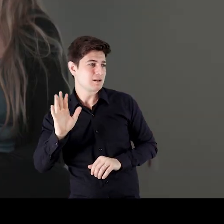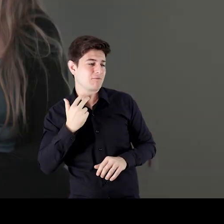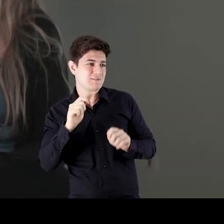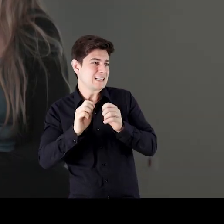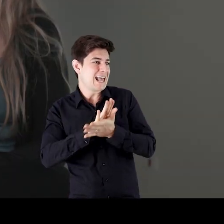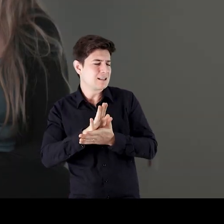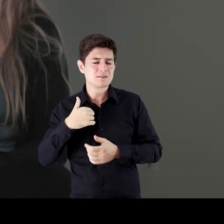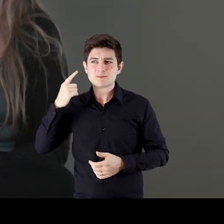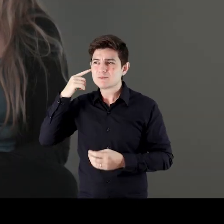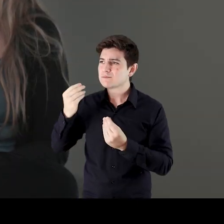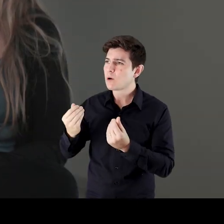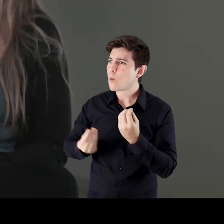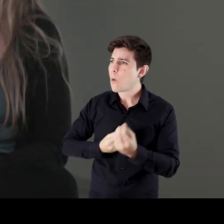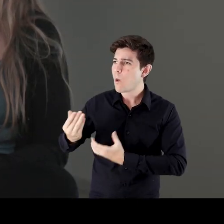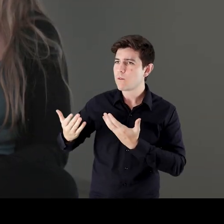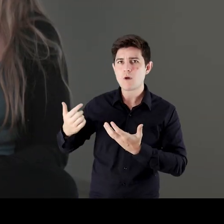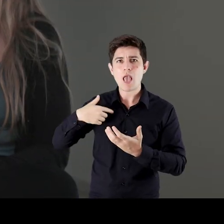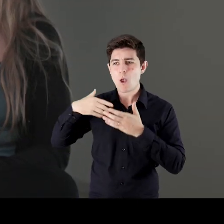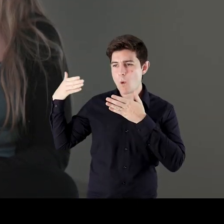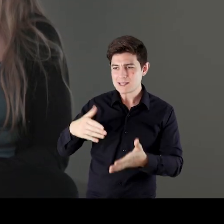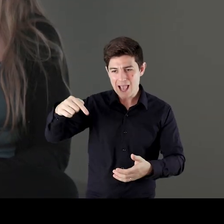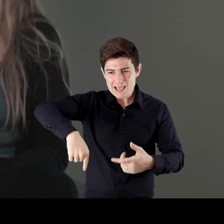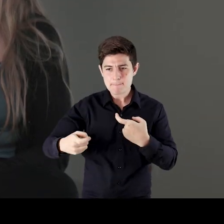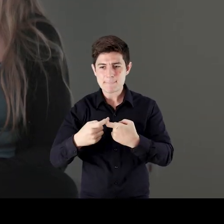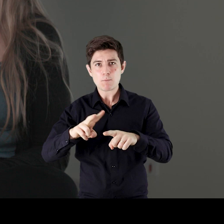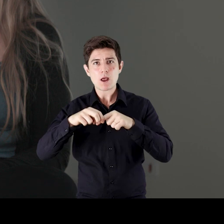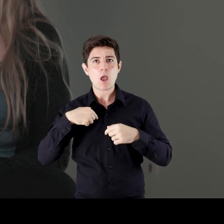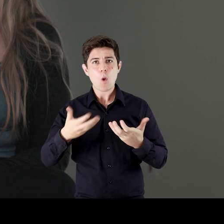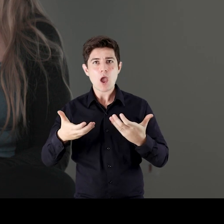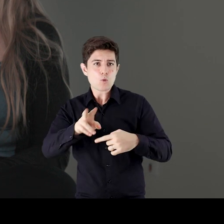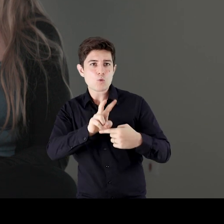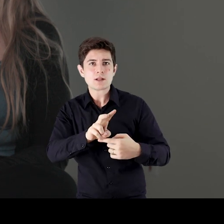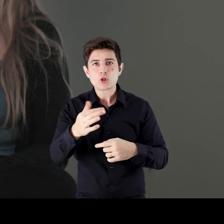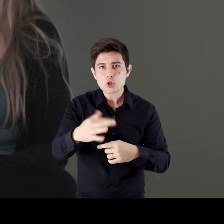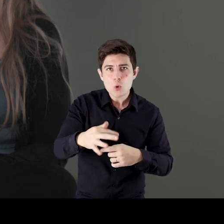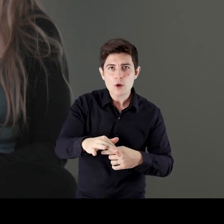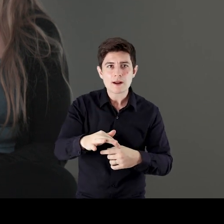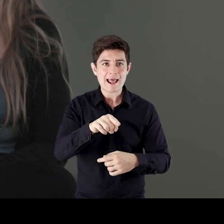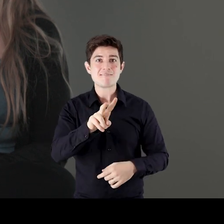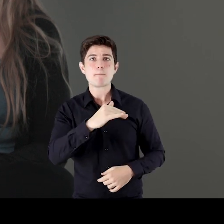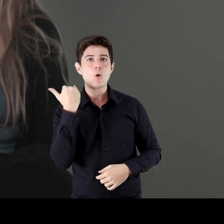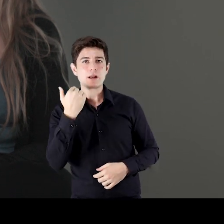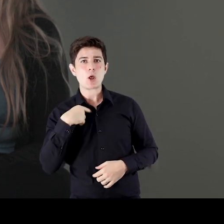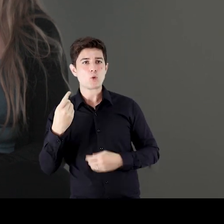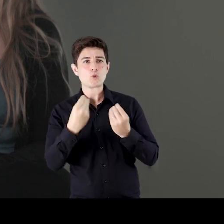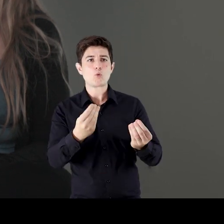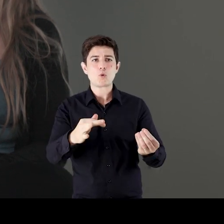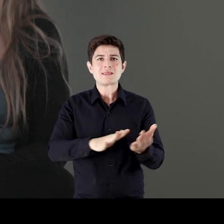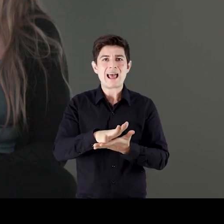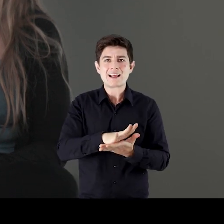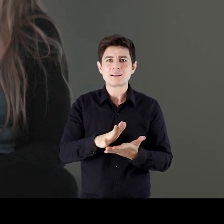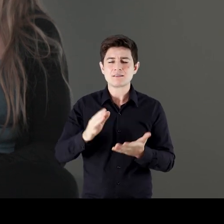eu entrei aqui para tratar a dor e aí de uma pessoa que está morrendo não se trata a dor, eu falei, para que serve